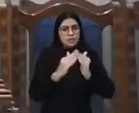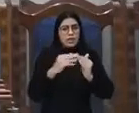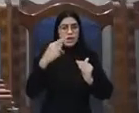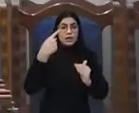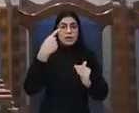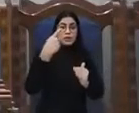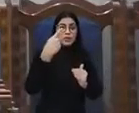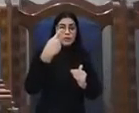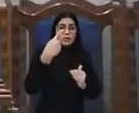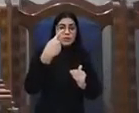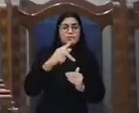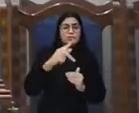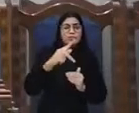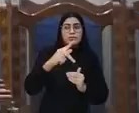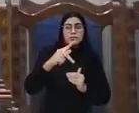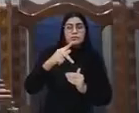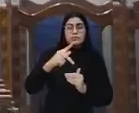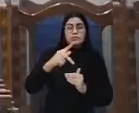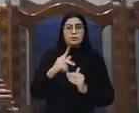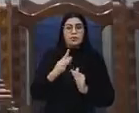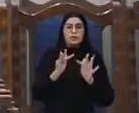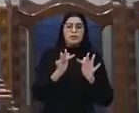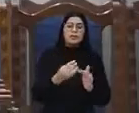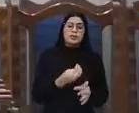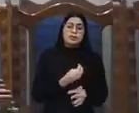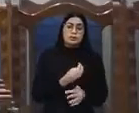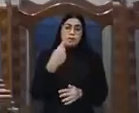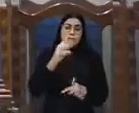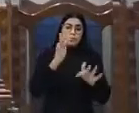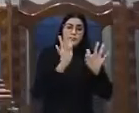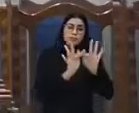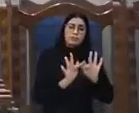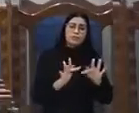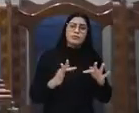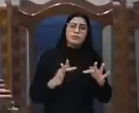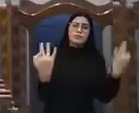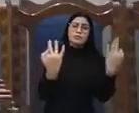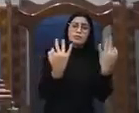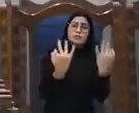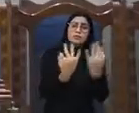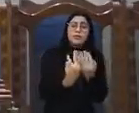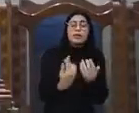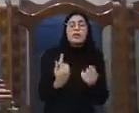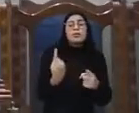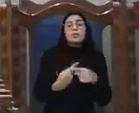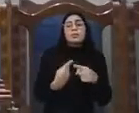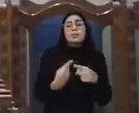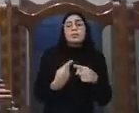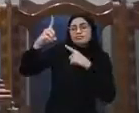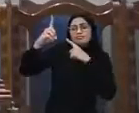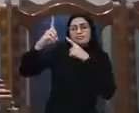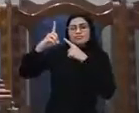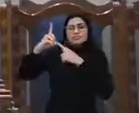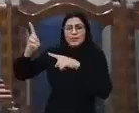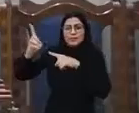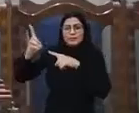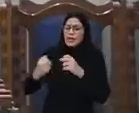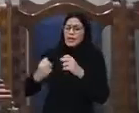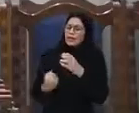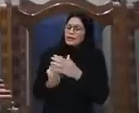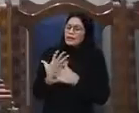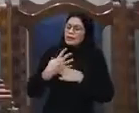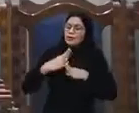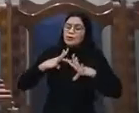vida, fazer existir na sua geladeira, fazer existir, aleluia, na sua família, porque ele é o Deus criador de